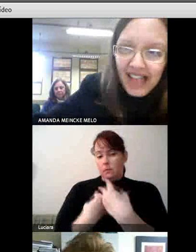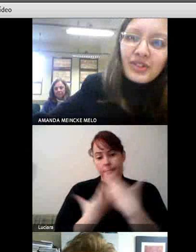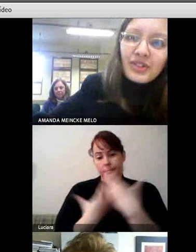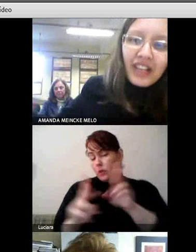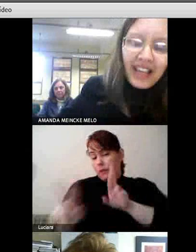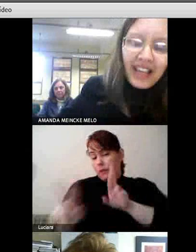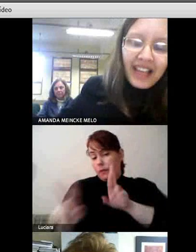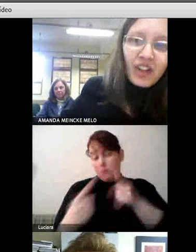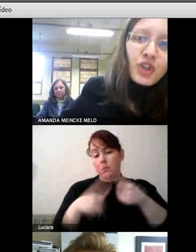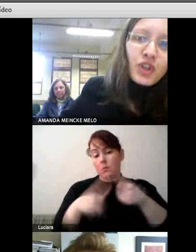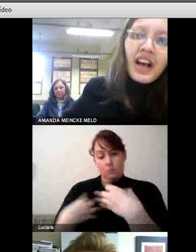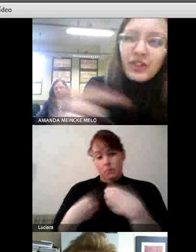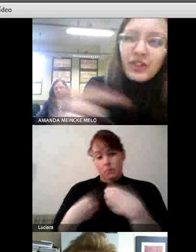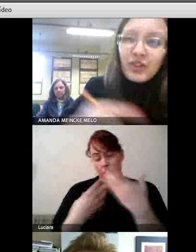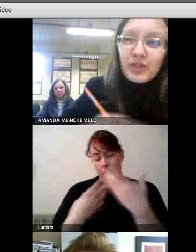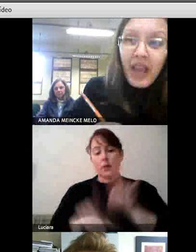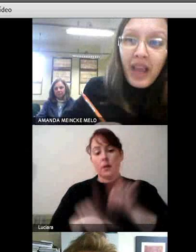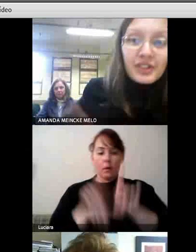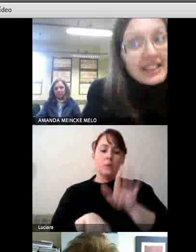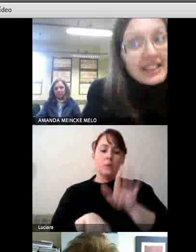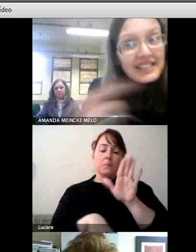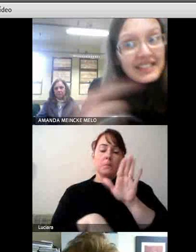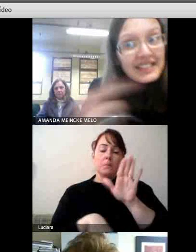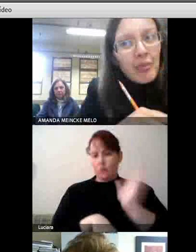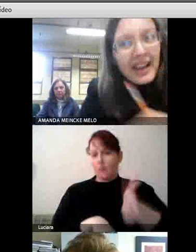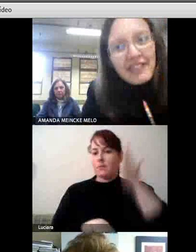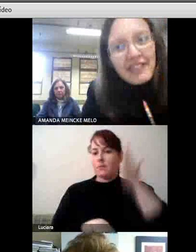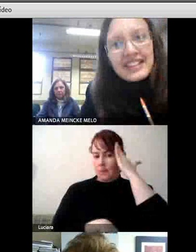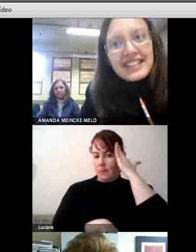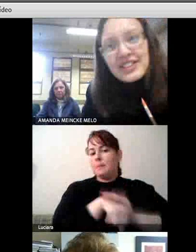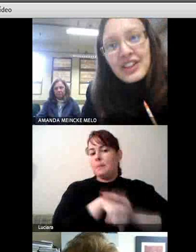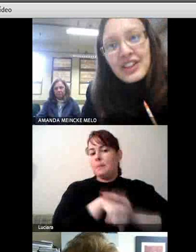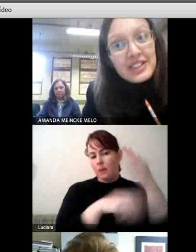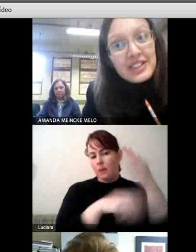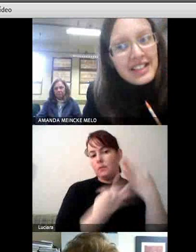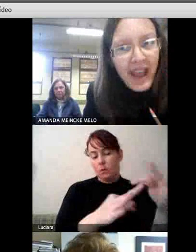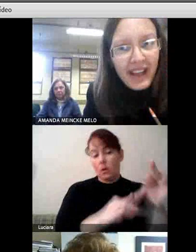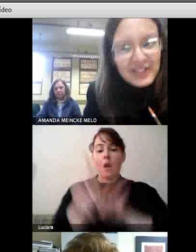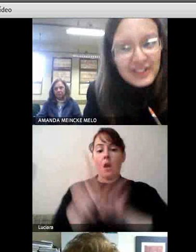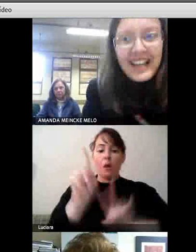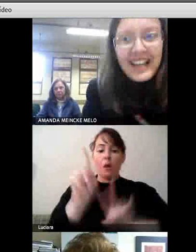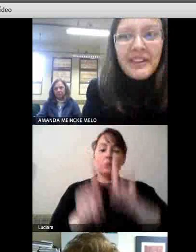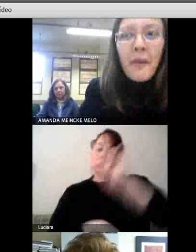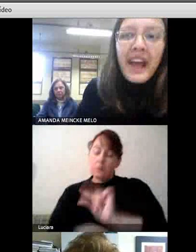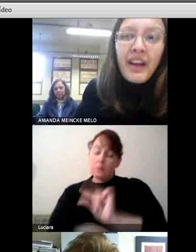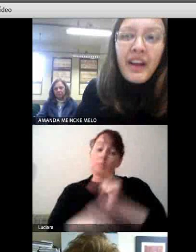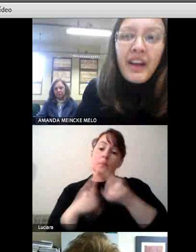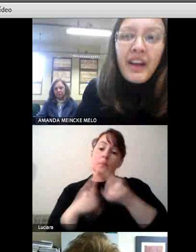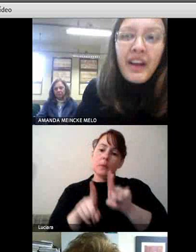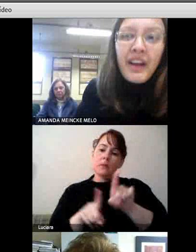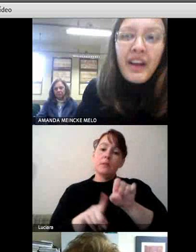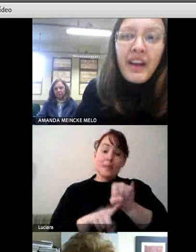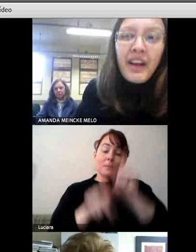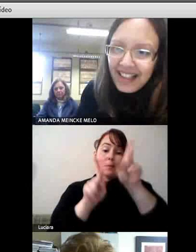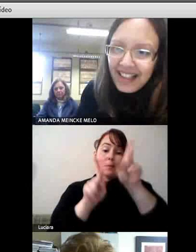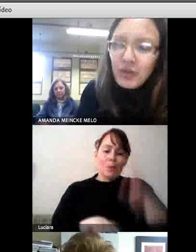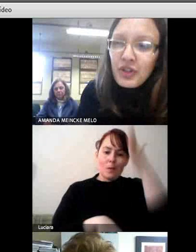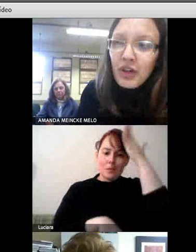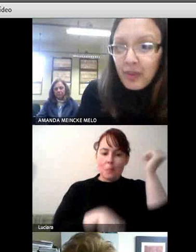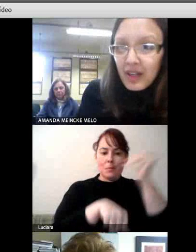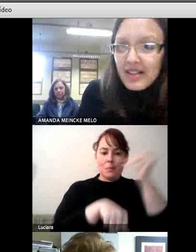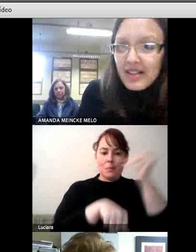avançados no uso da tecnologia, outros menos, mas estão mais avançados em outros aspectos. Né? Aí eu falo na questão